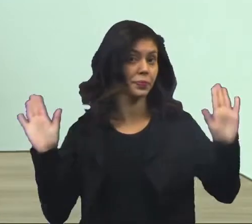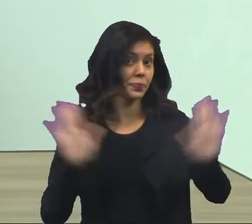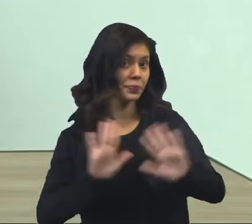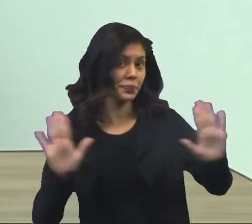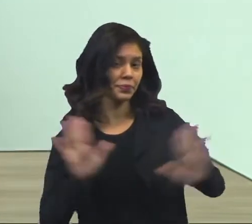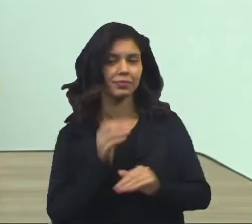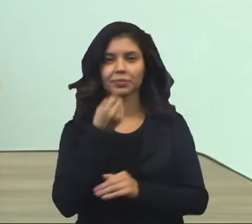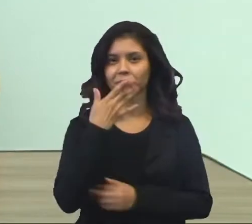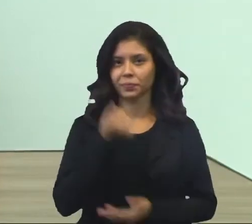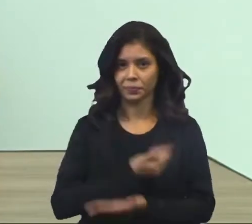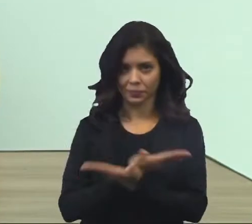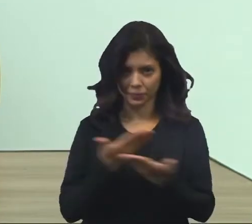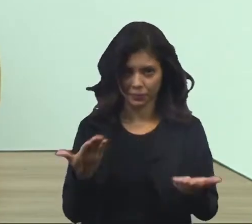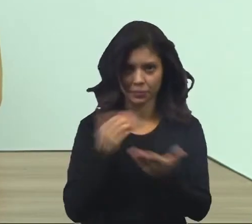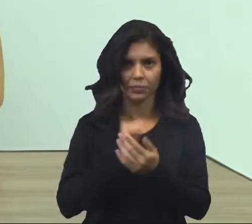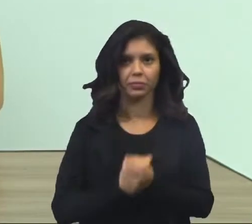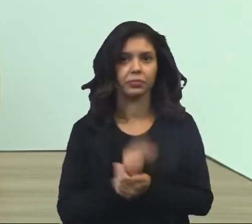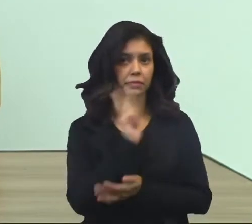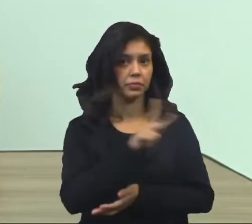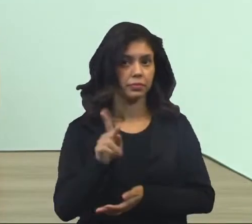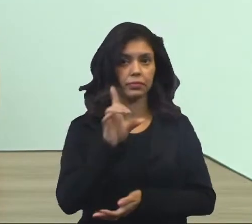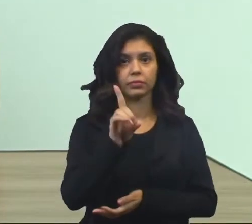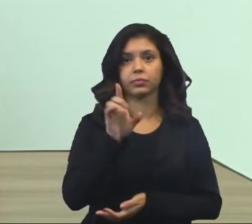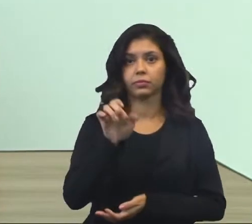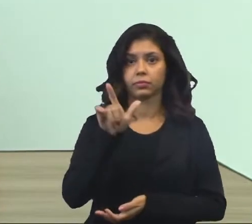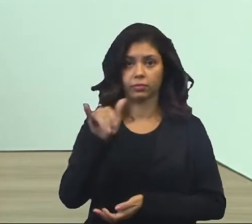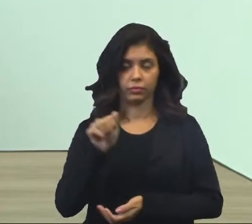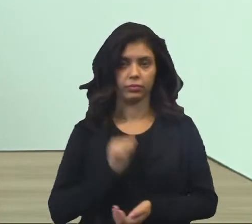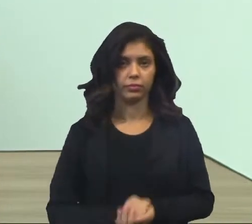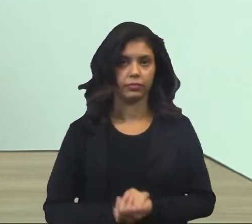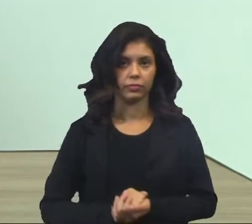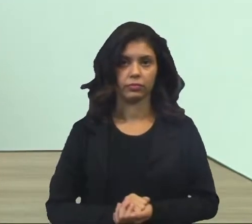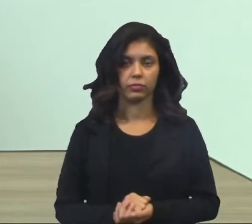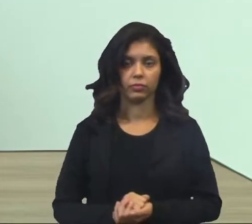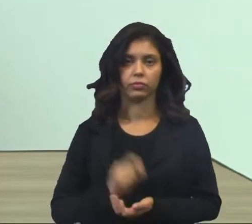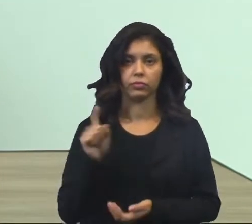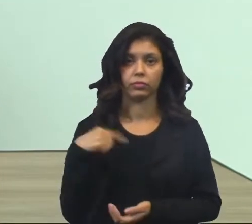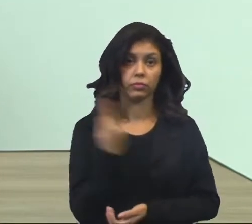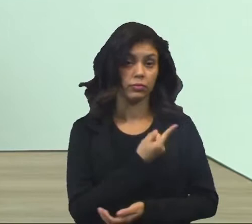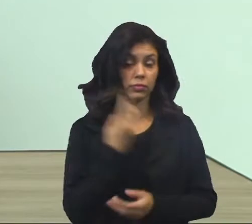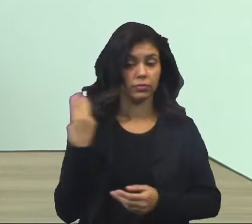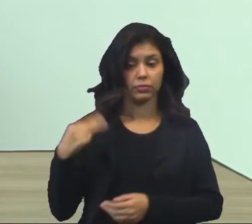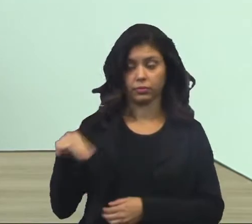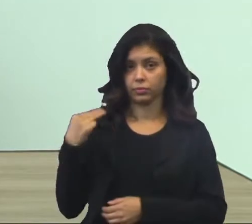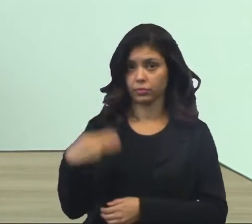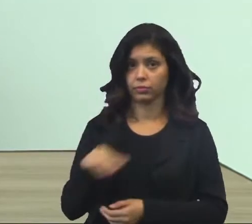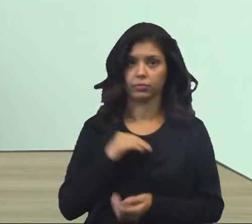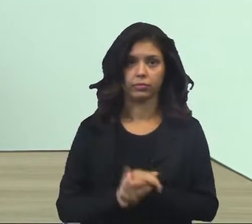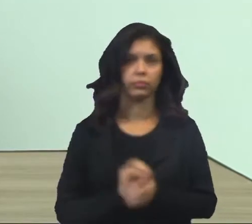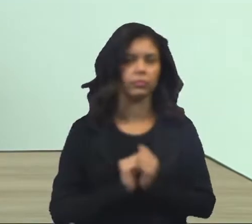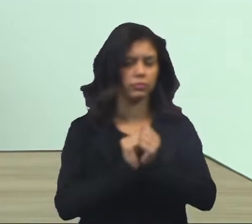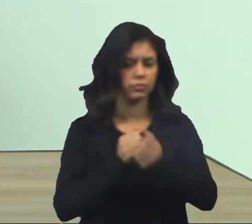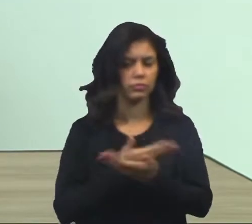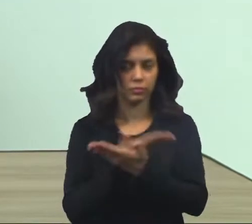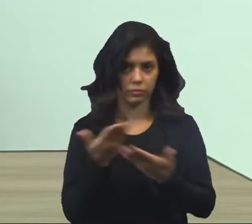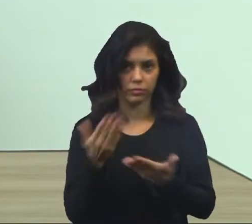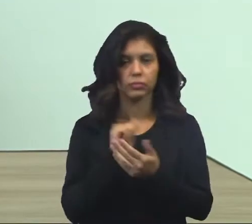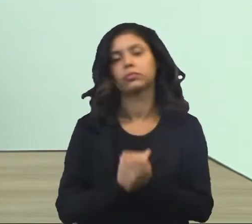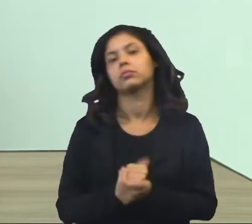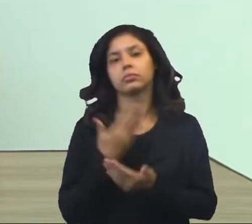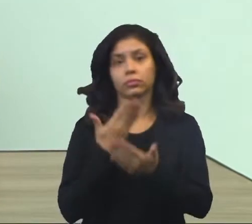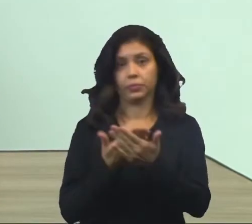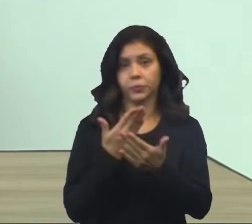Olá pessoal, tudo bem? Sou a professora Deli e hoje estou aqui para uma aula de matemática com vocês. Na aula